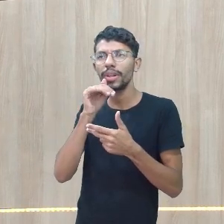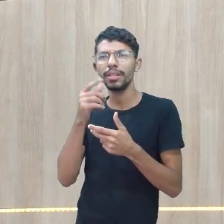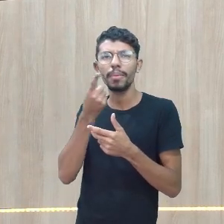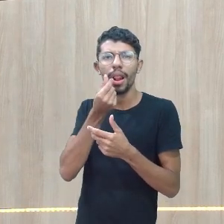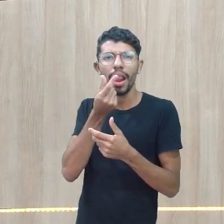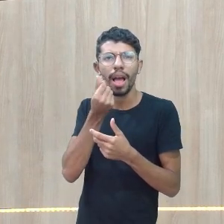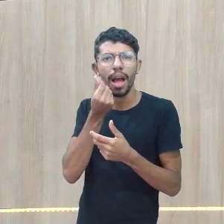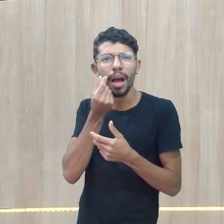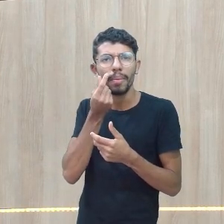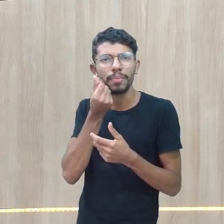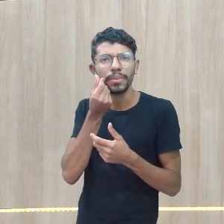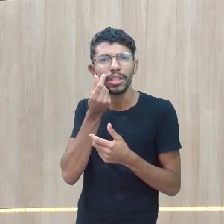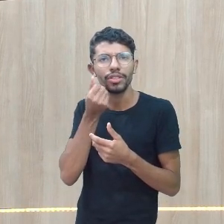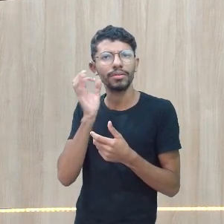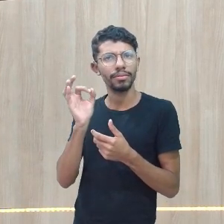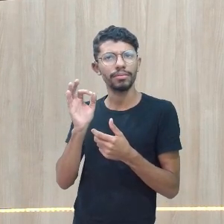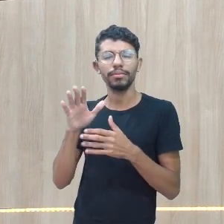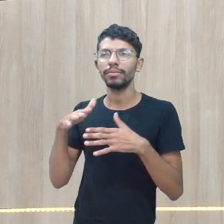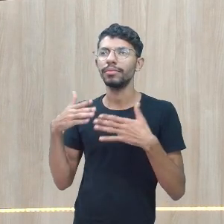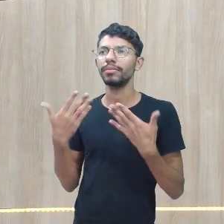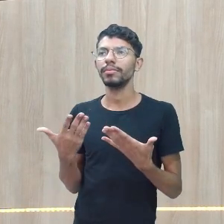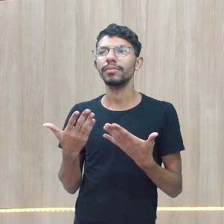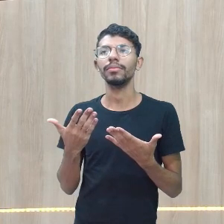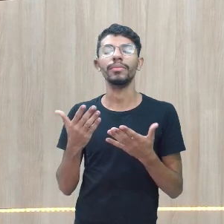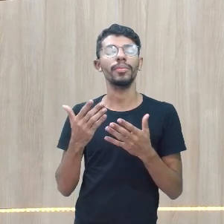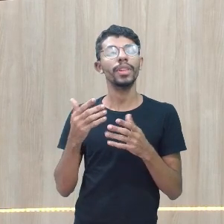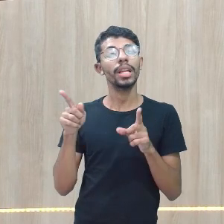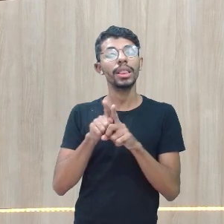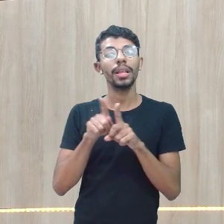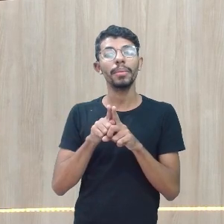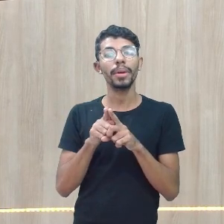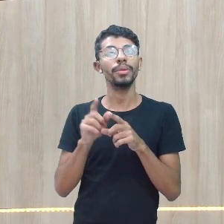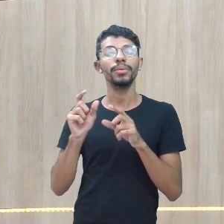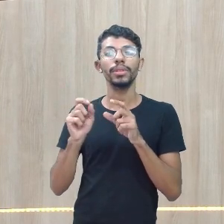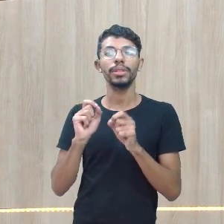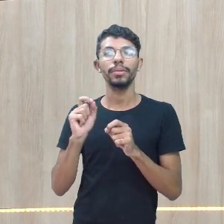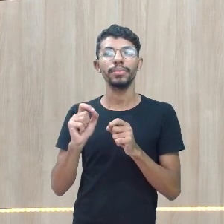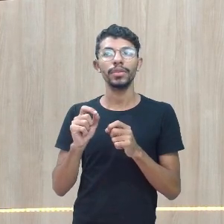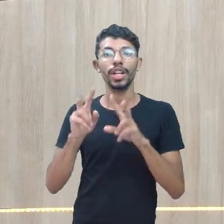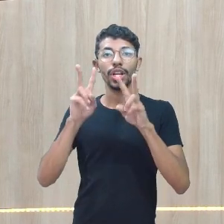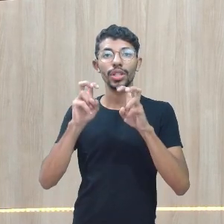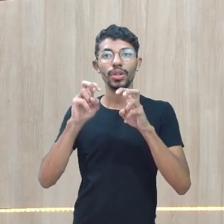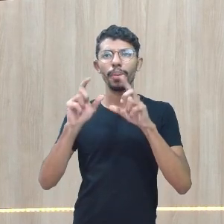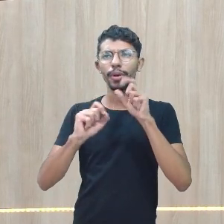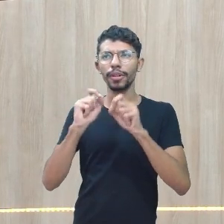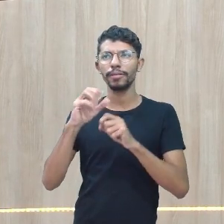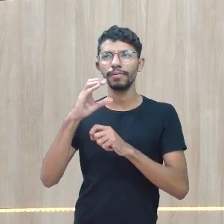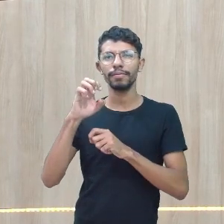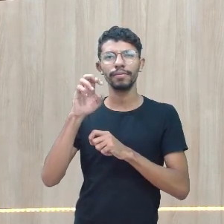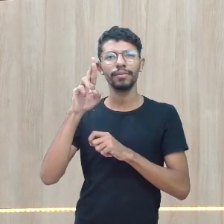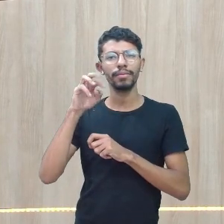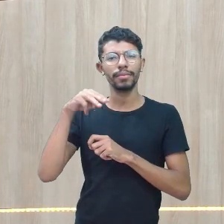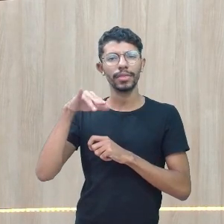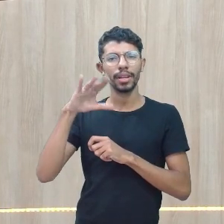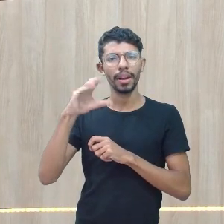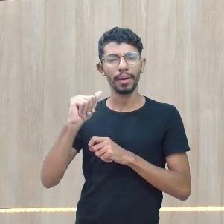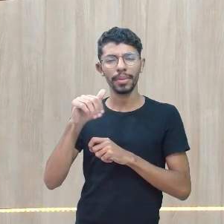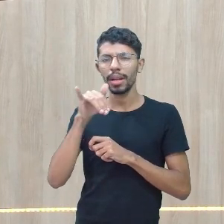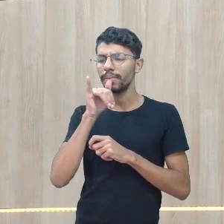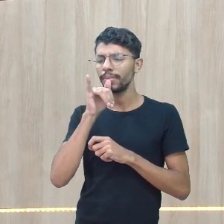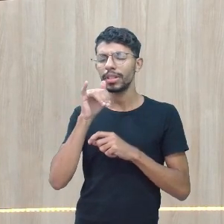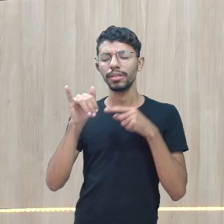recipientes. E aí a questão, eu venho trazer também aí para vocês, a questão aí da cerâmica, quando a gente já diz que ela